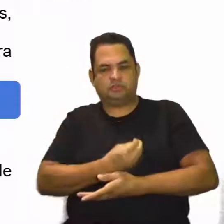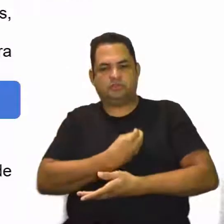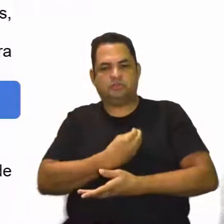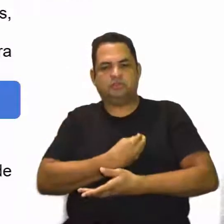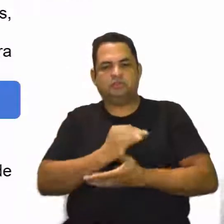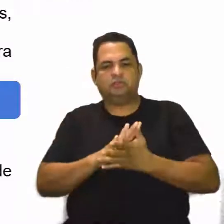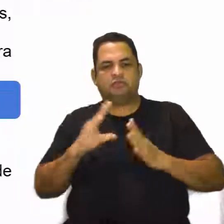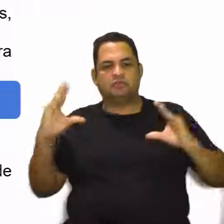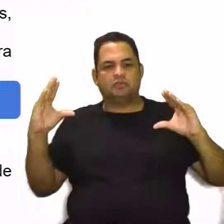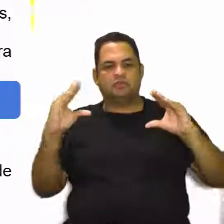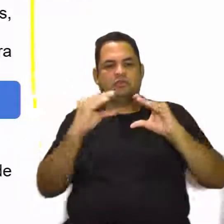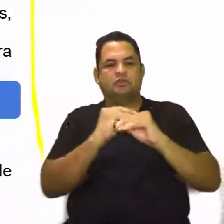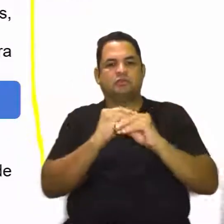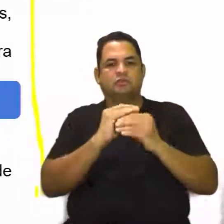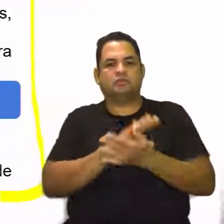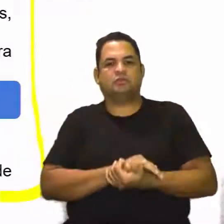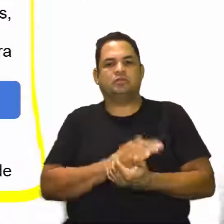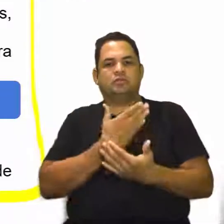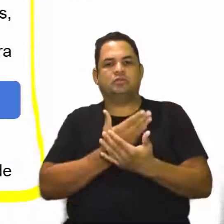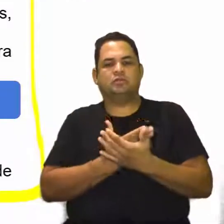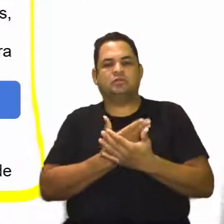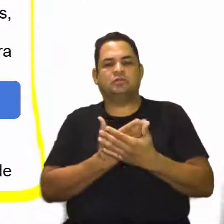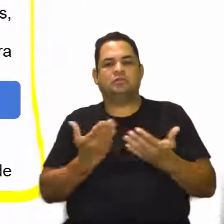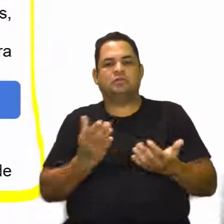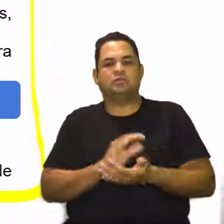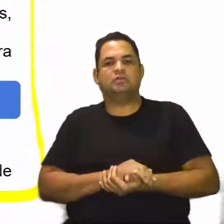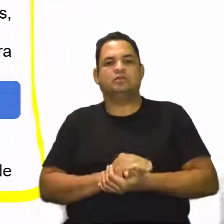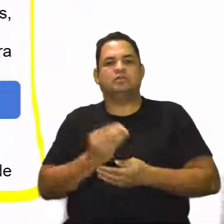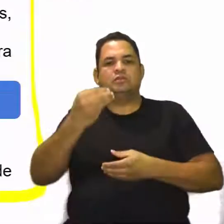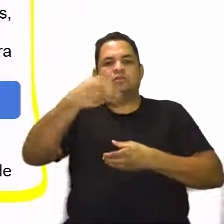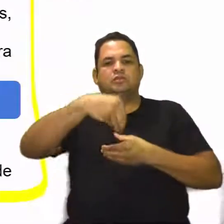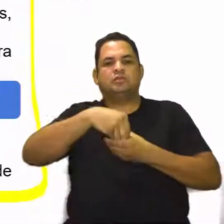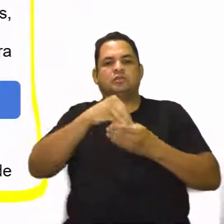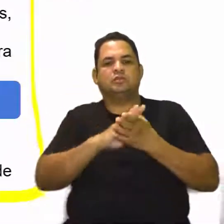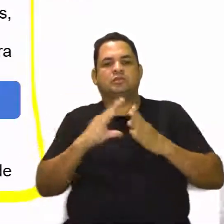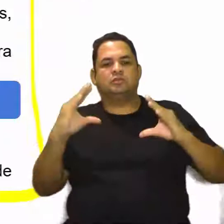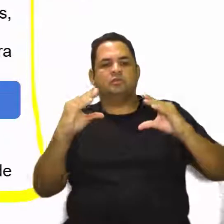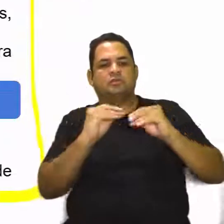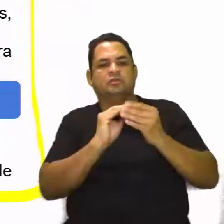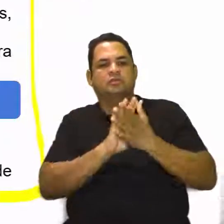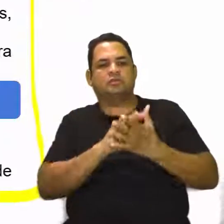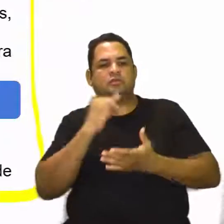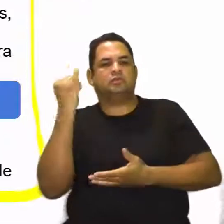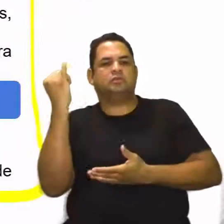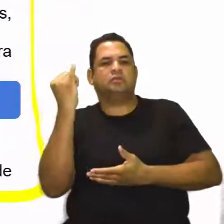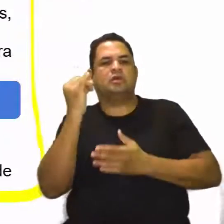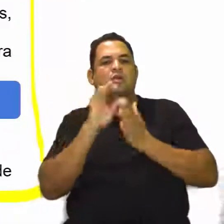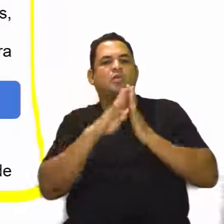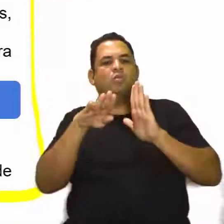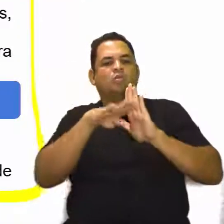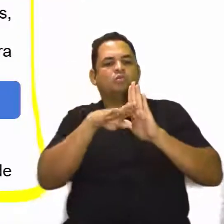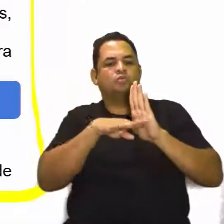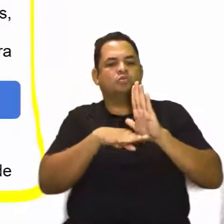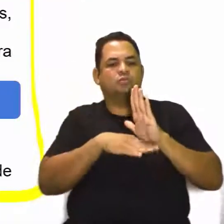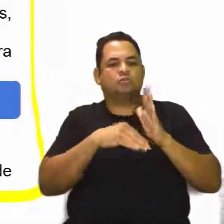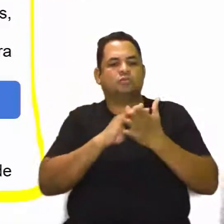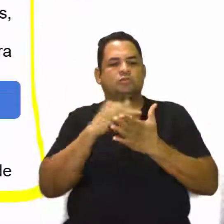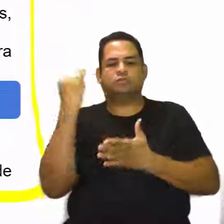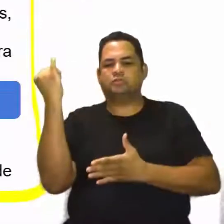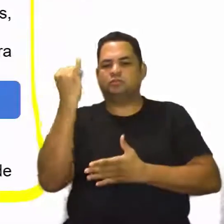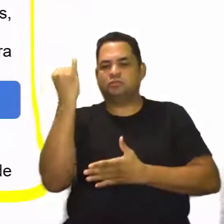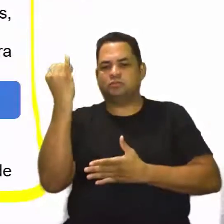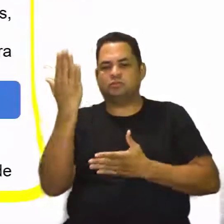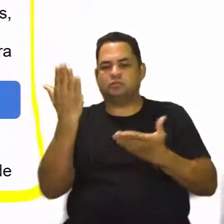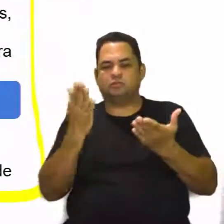o resumo, né, da nossa aula. Dentro desse resumo, a gente tem alguns destaques, né, professora? Sim. Então, a gente